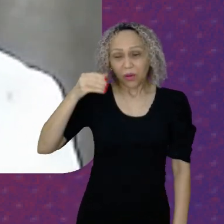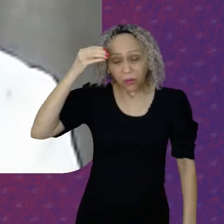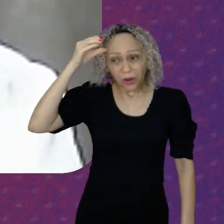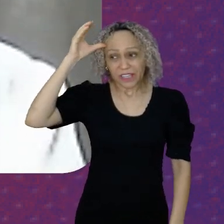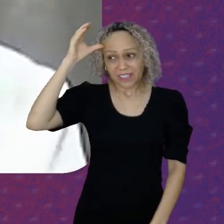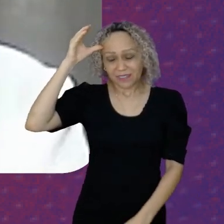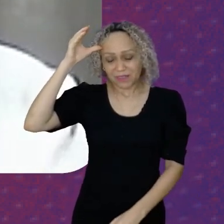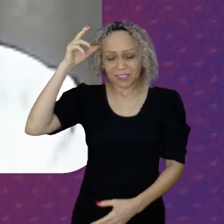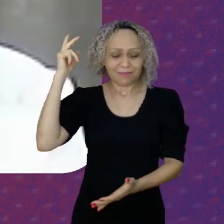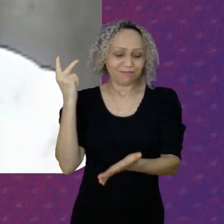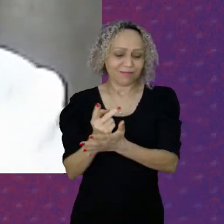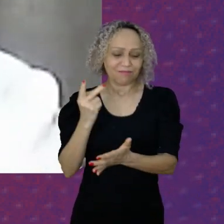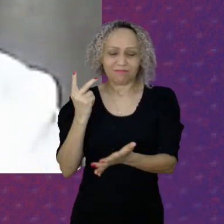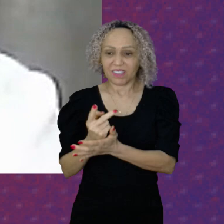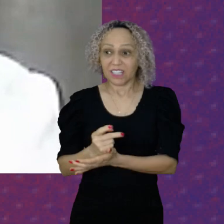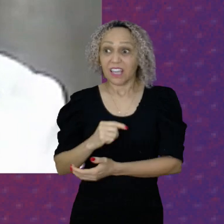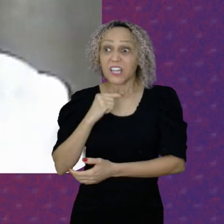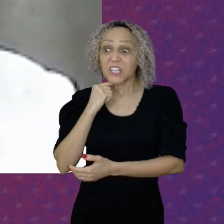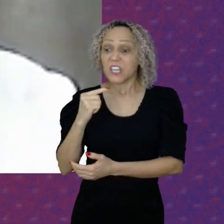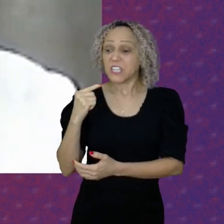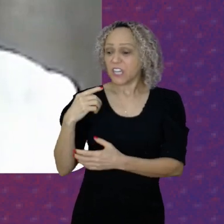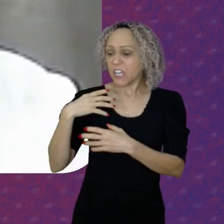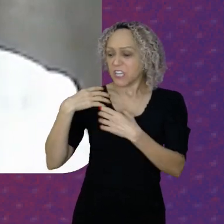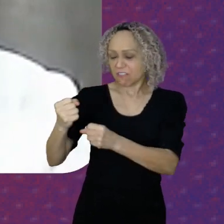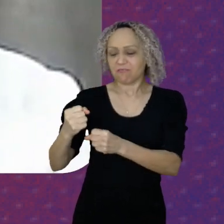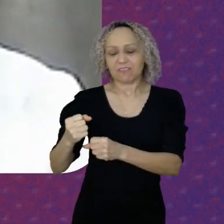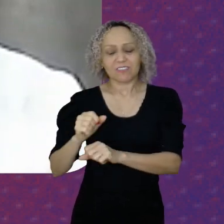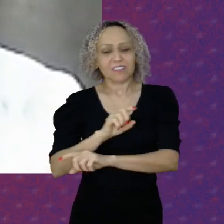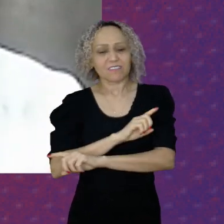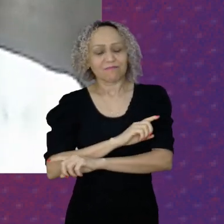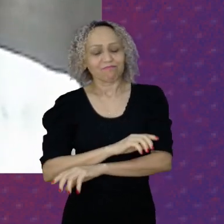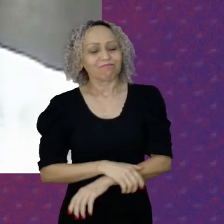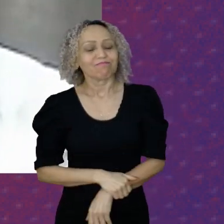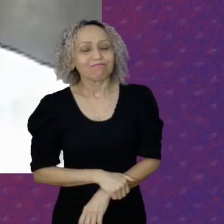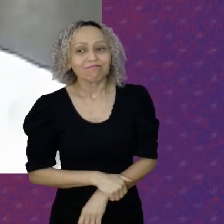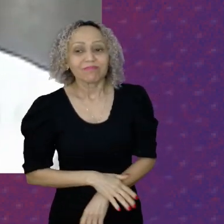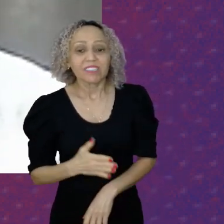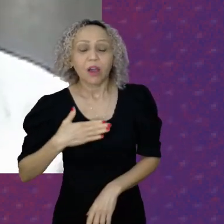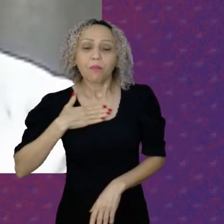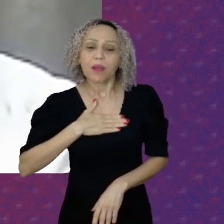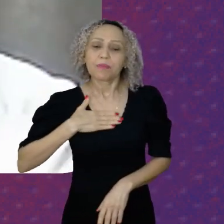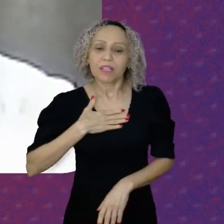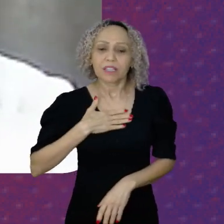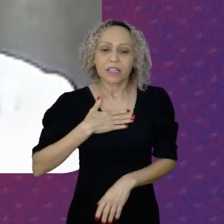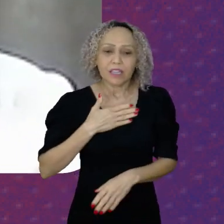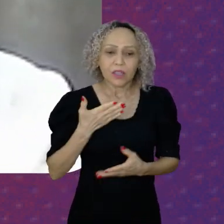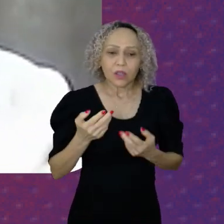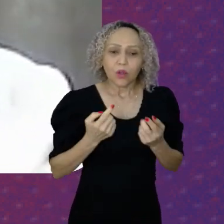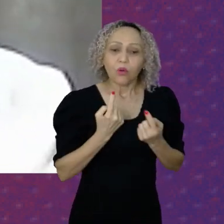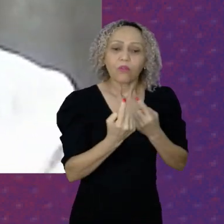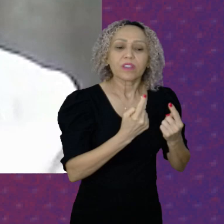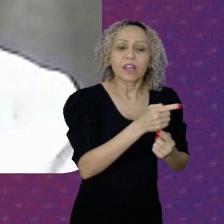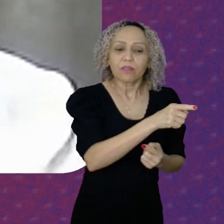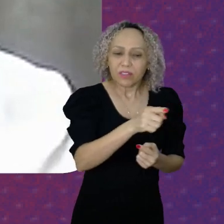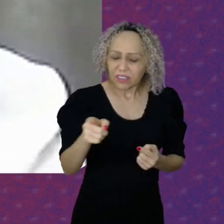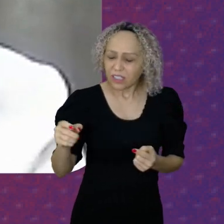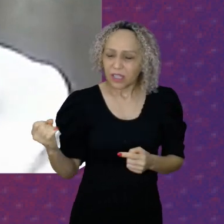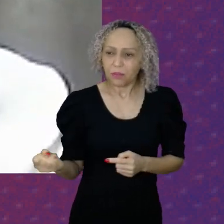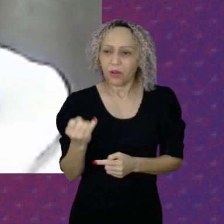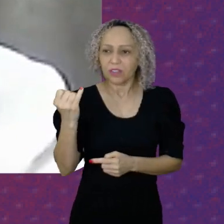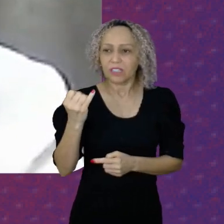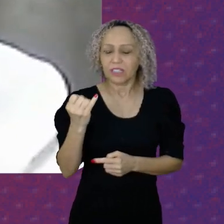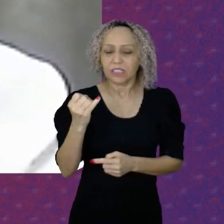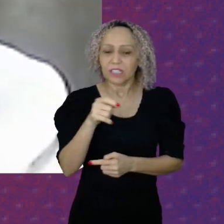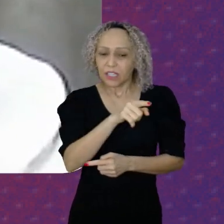portanto, vamos juntas, mulheres. Eu quero mais uma vez falar com vocês o quanto é importante que vocês participem. Eu quero saber